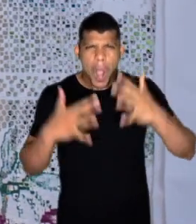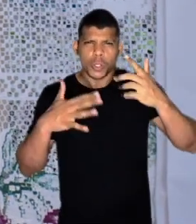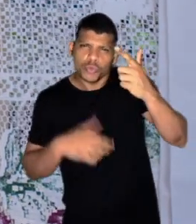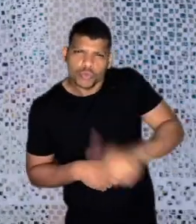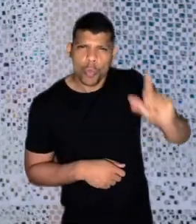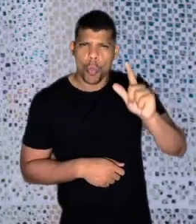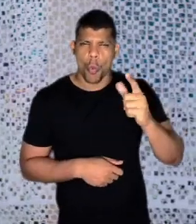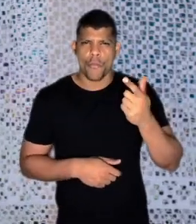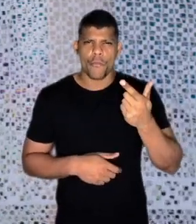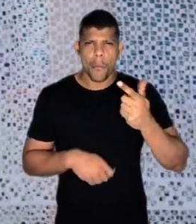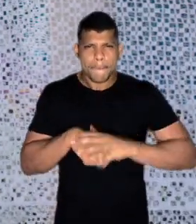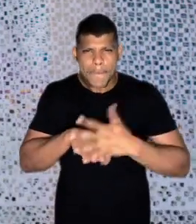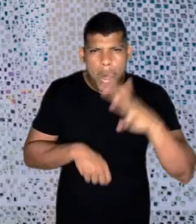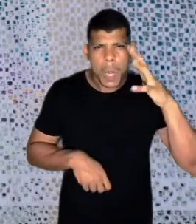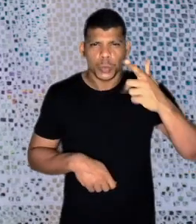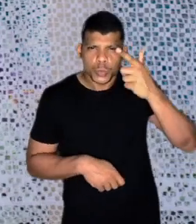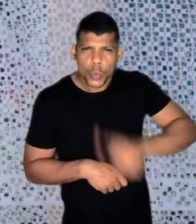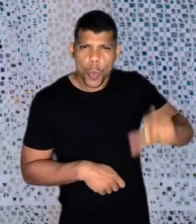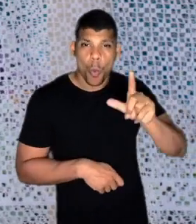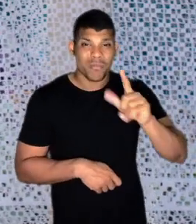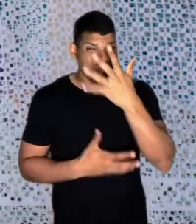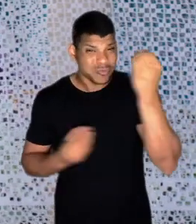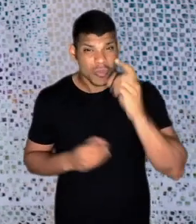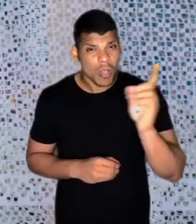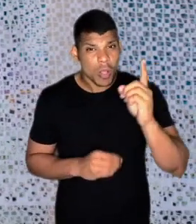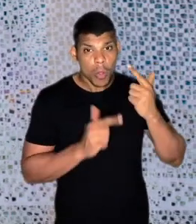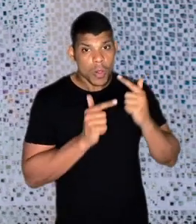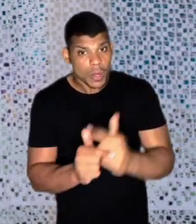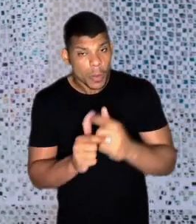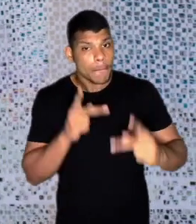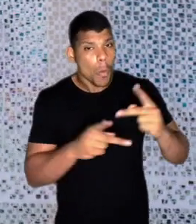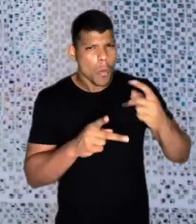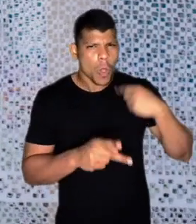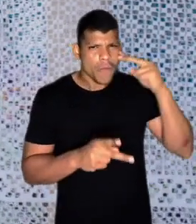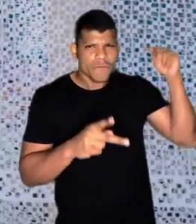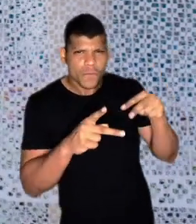brilhar É mas não se esqueça né olha atrás de tão Popular certo